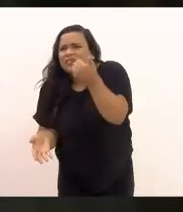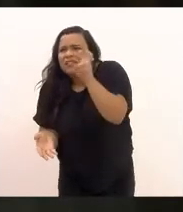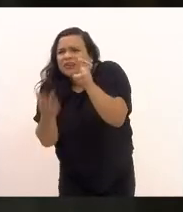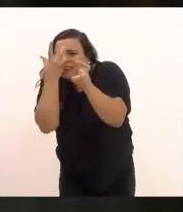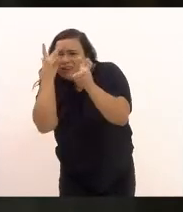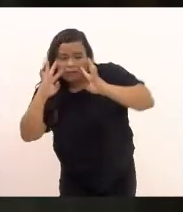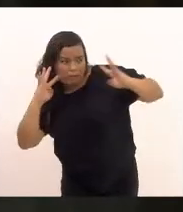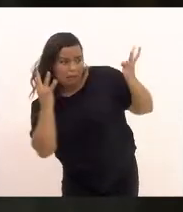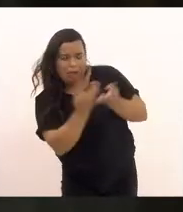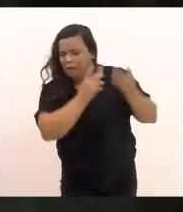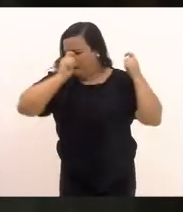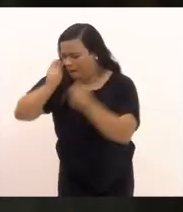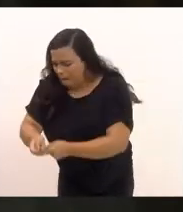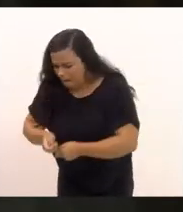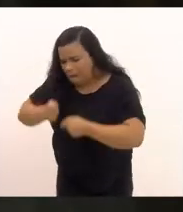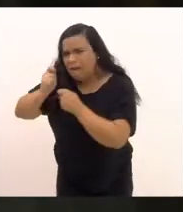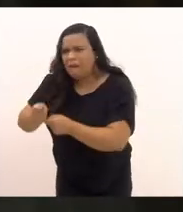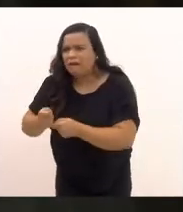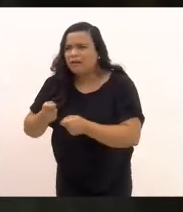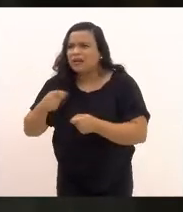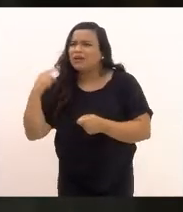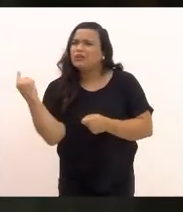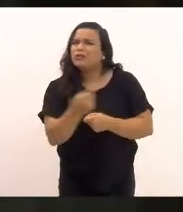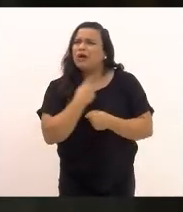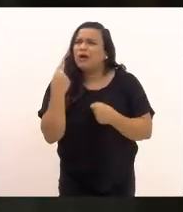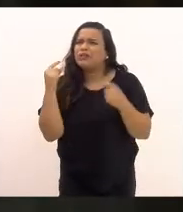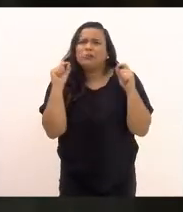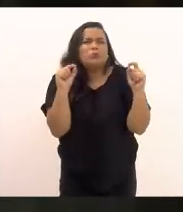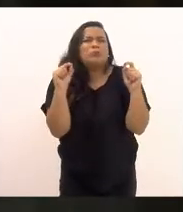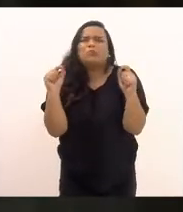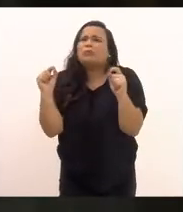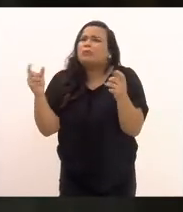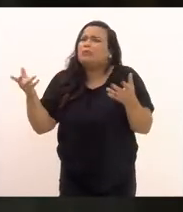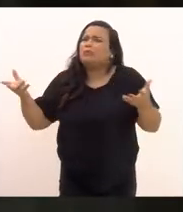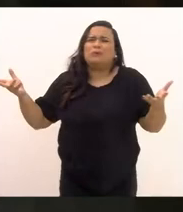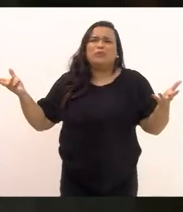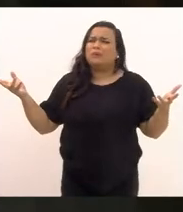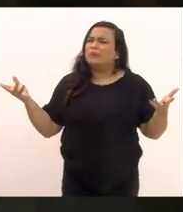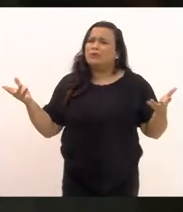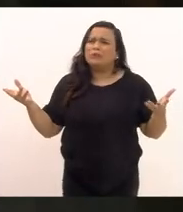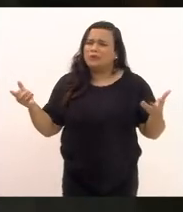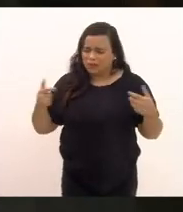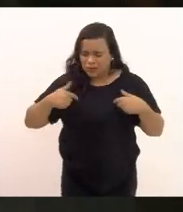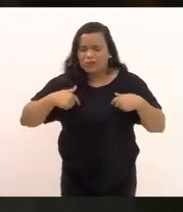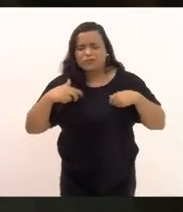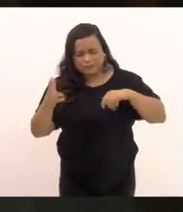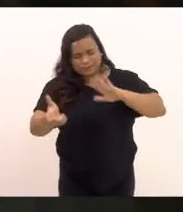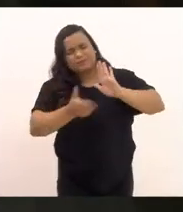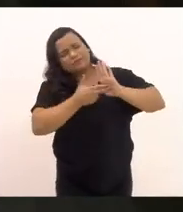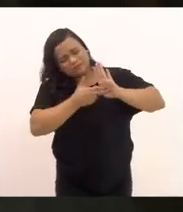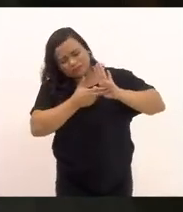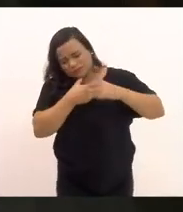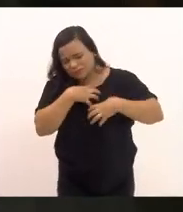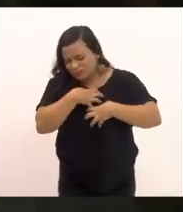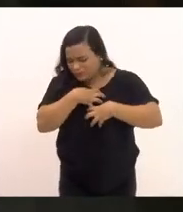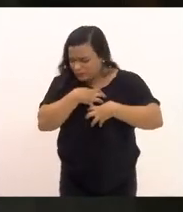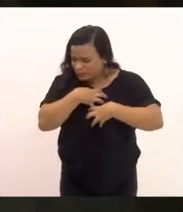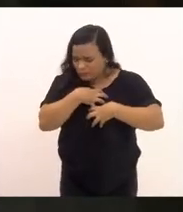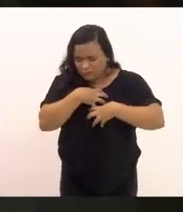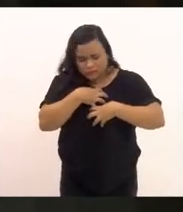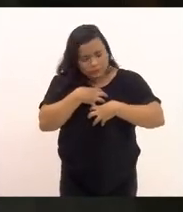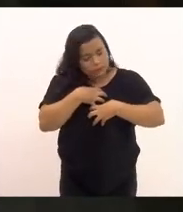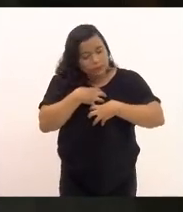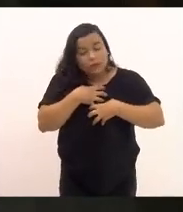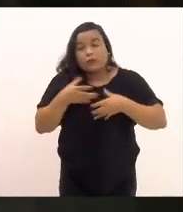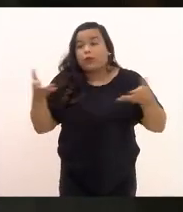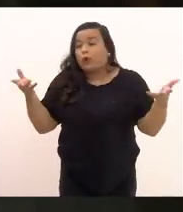Para onde nós estamos caminhando? Então, senhora presidente, eu confesso que amanheci o